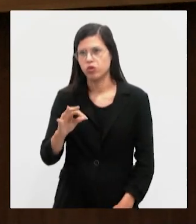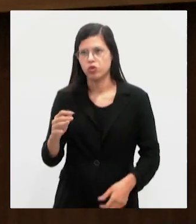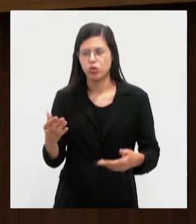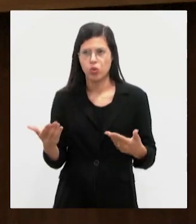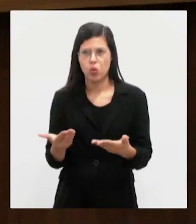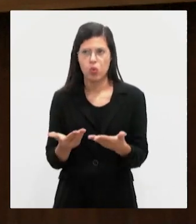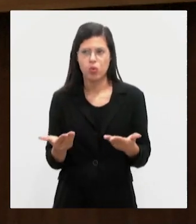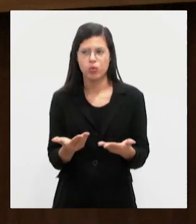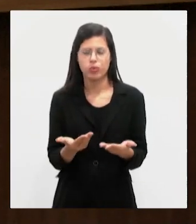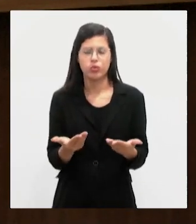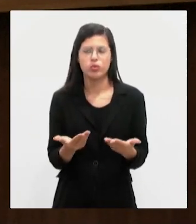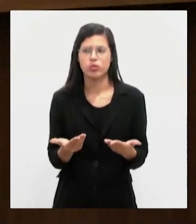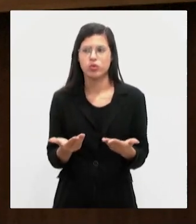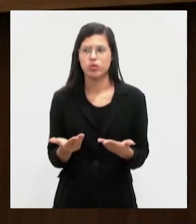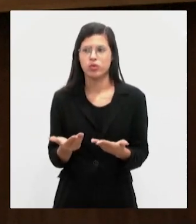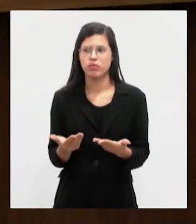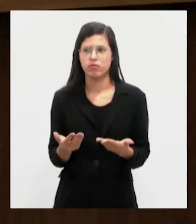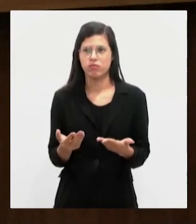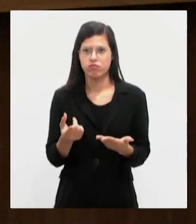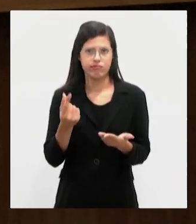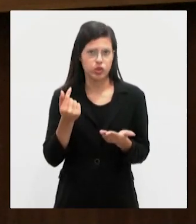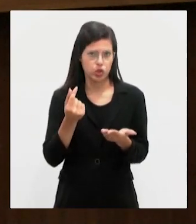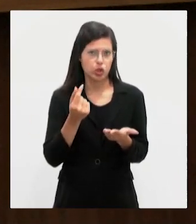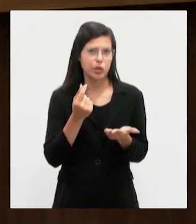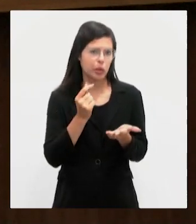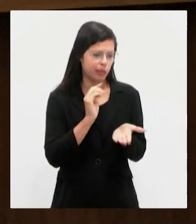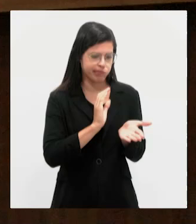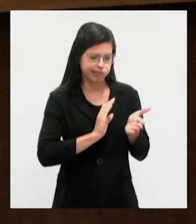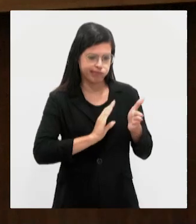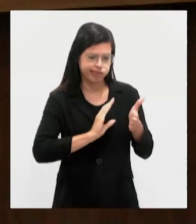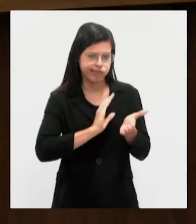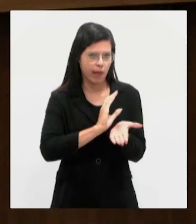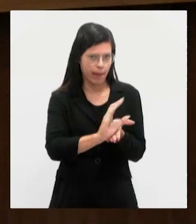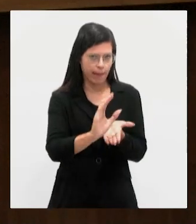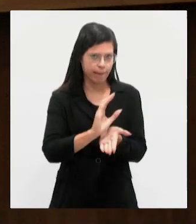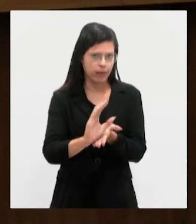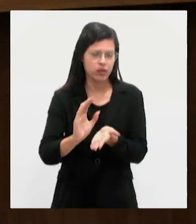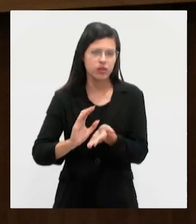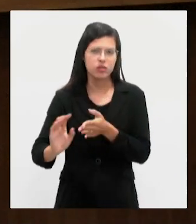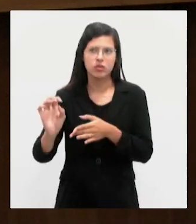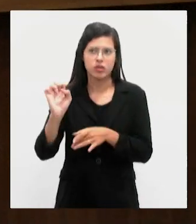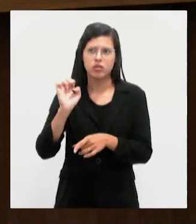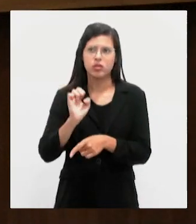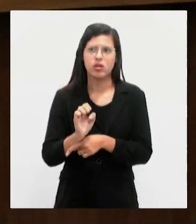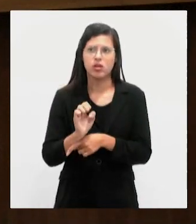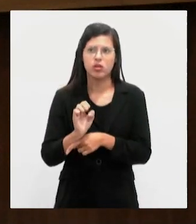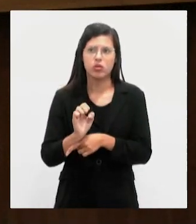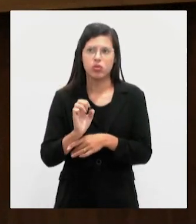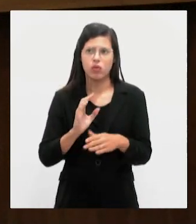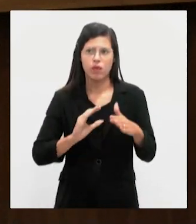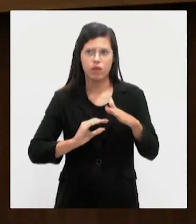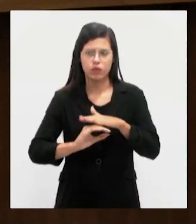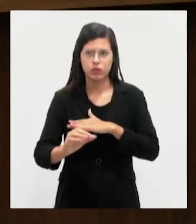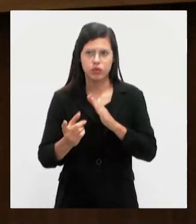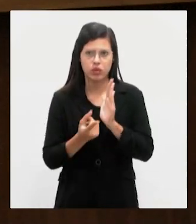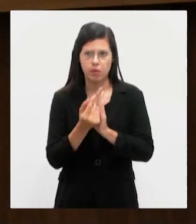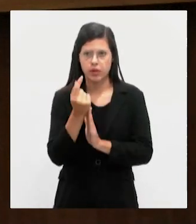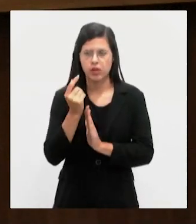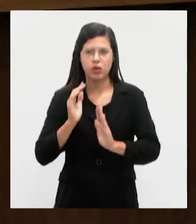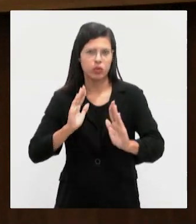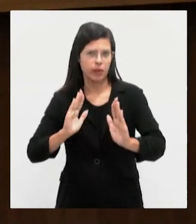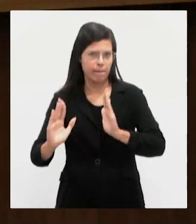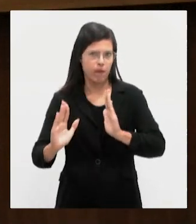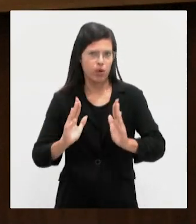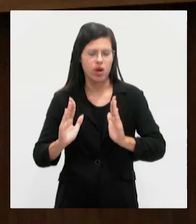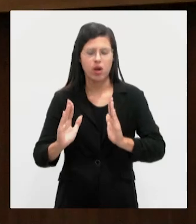bota um dinheiro alto no bolso do Estado, Fundo Orçamentário Temporário, e